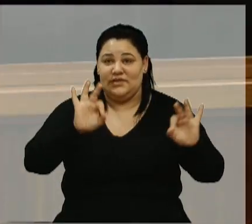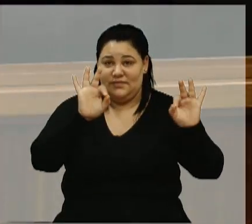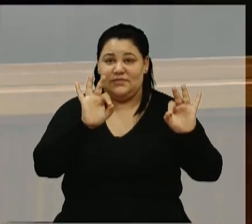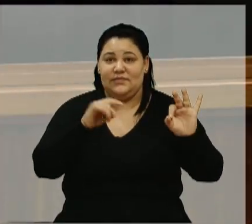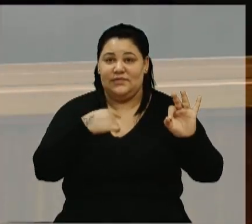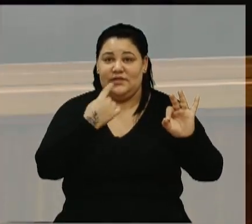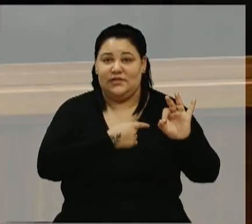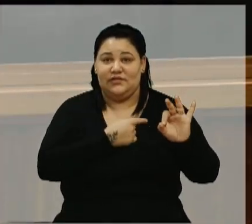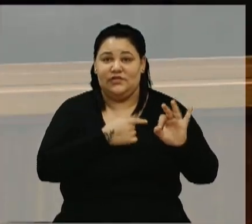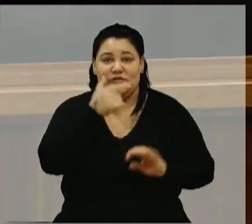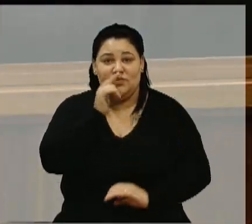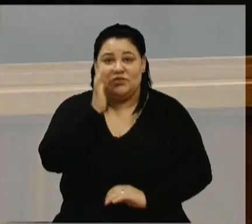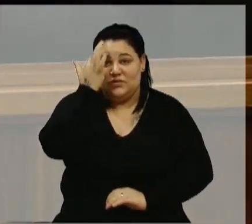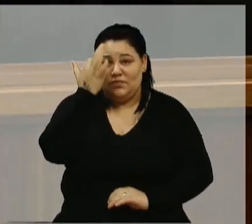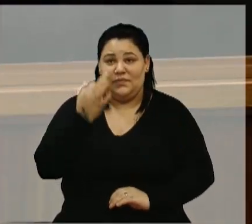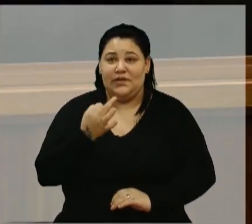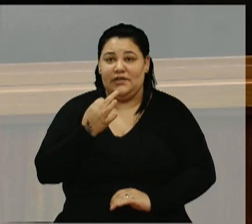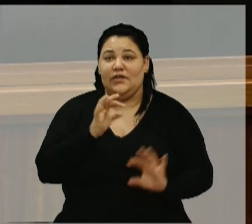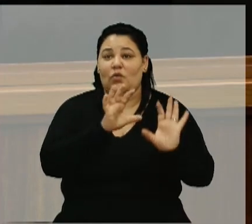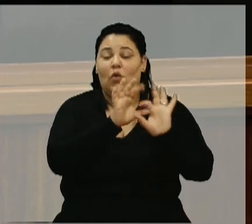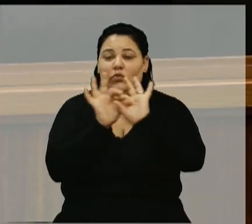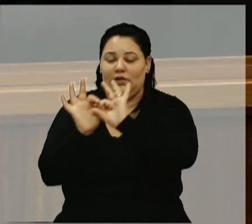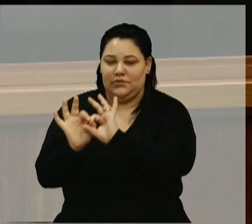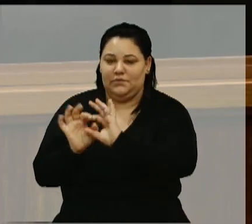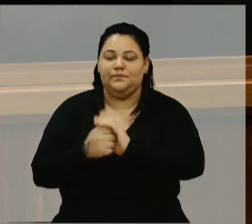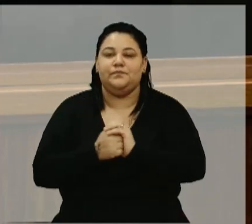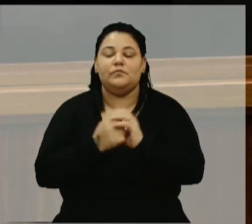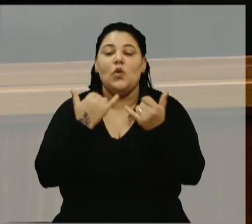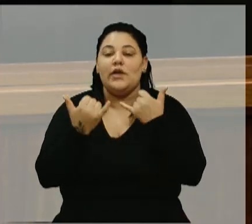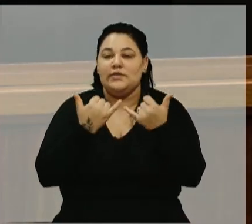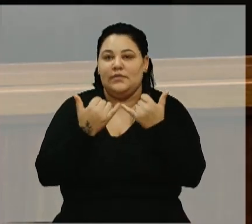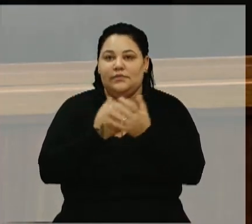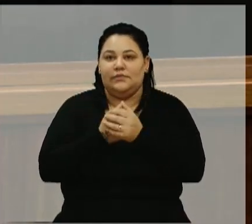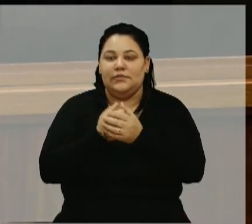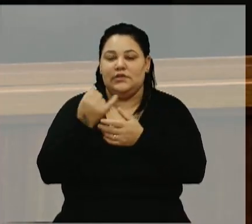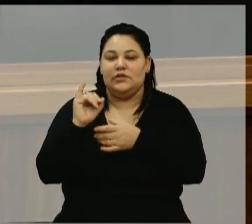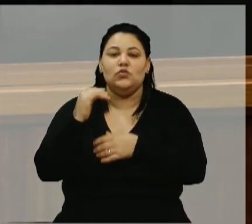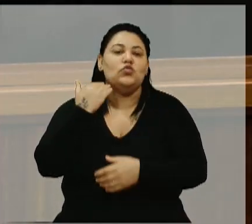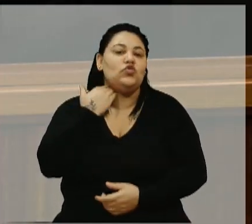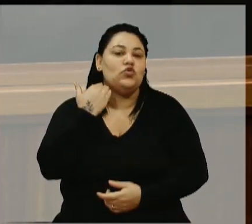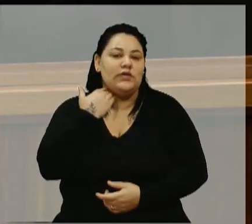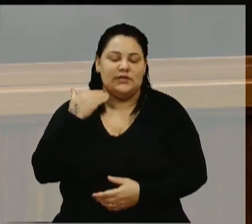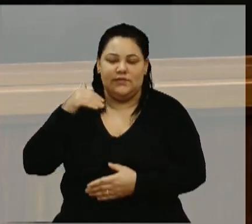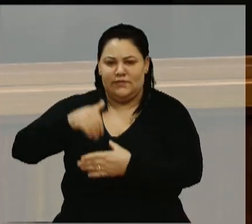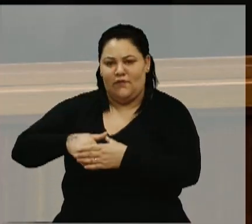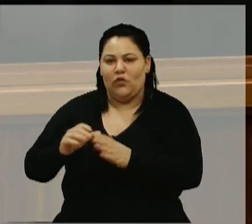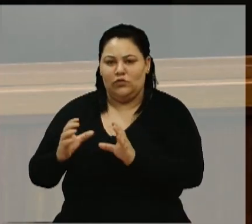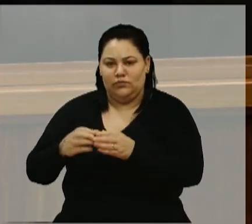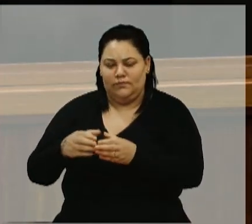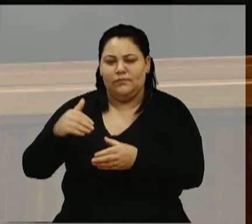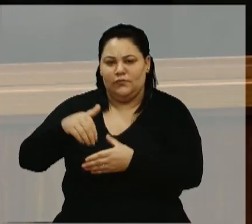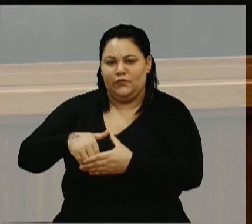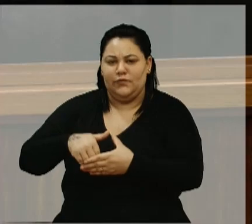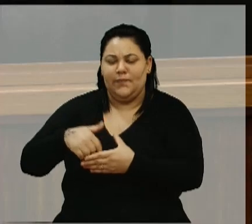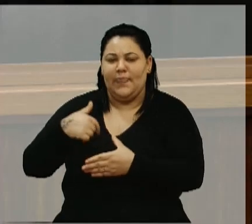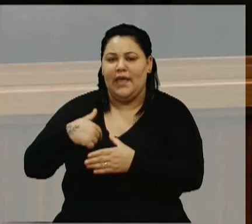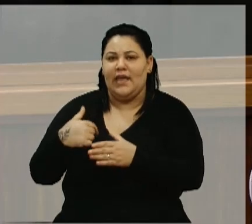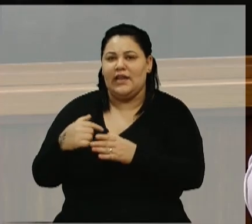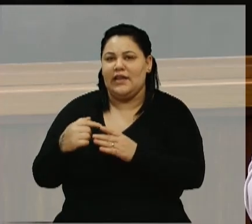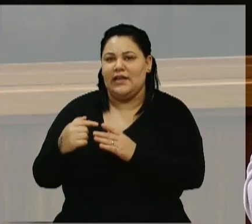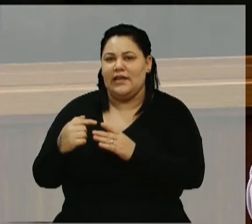conseguir entender esse contexto. Por exemplo, se um juiz eleitoral ele se depara com